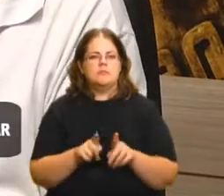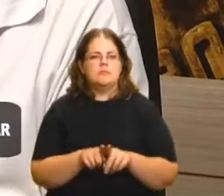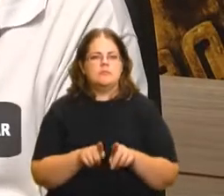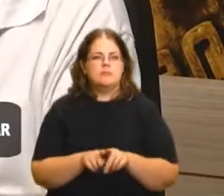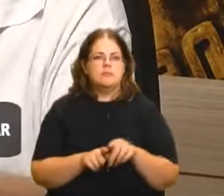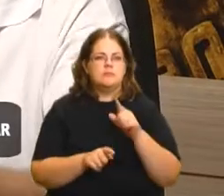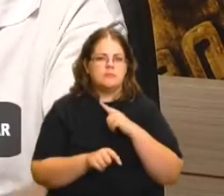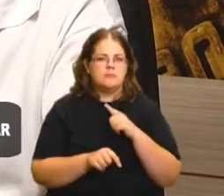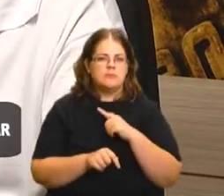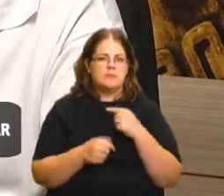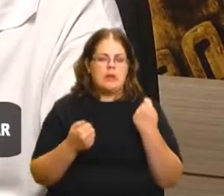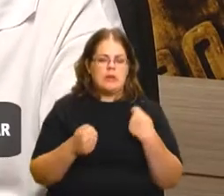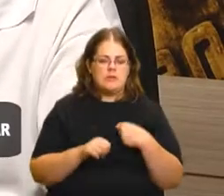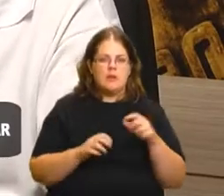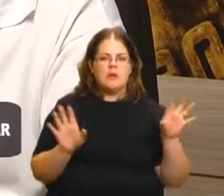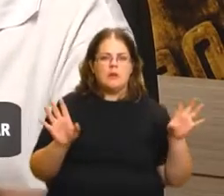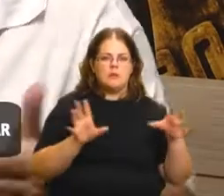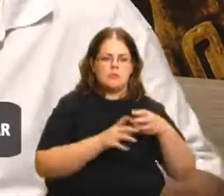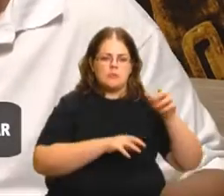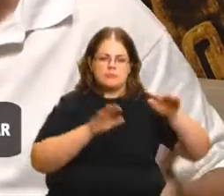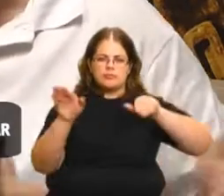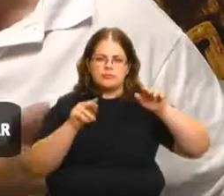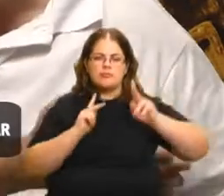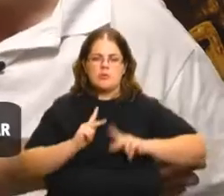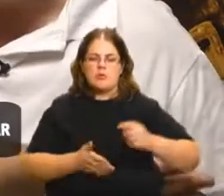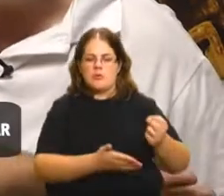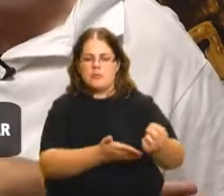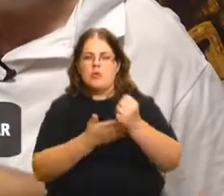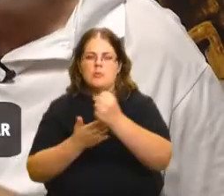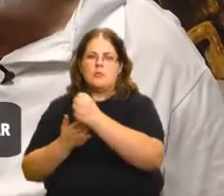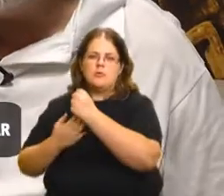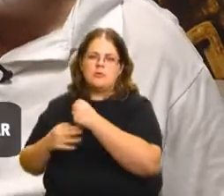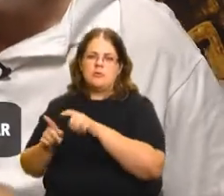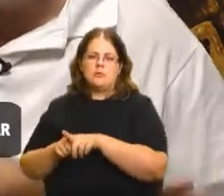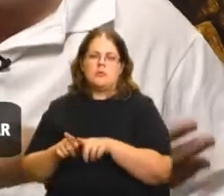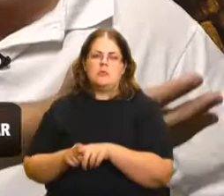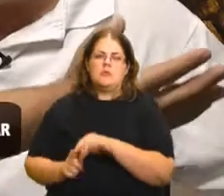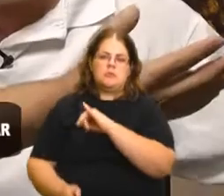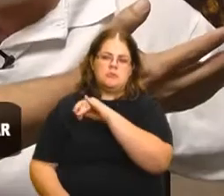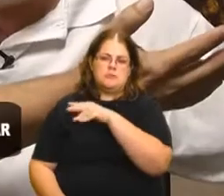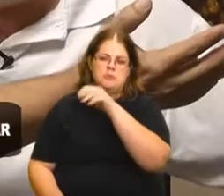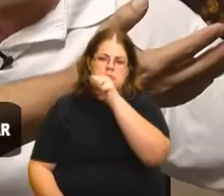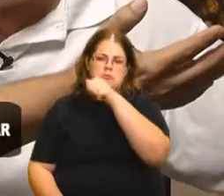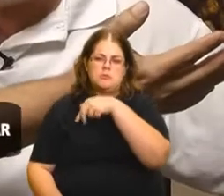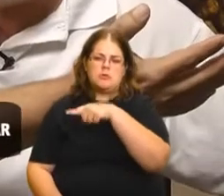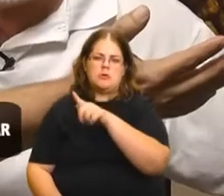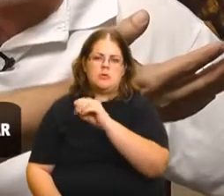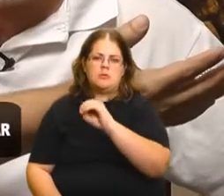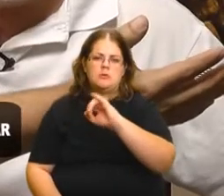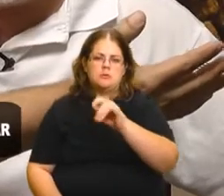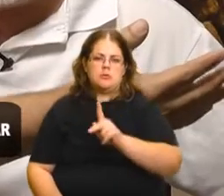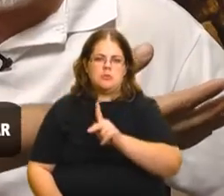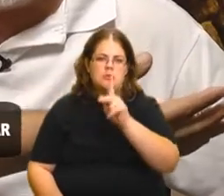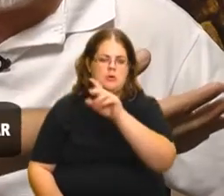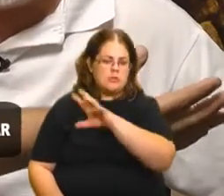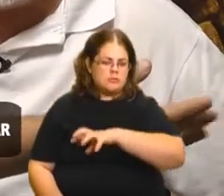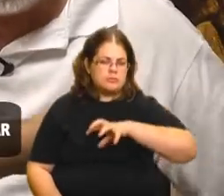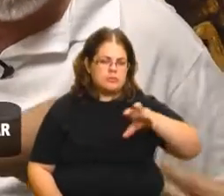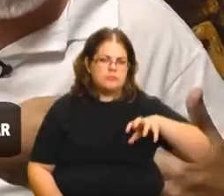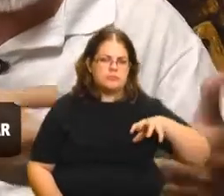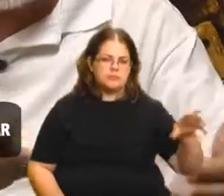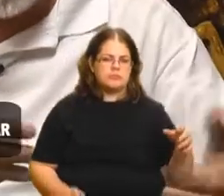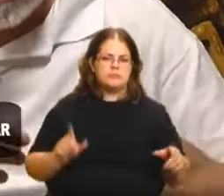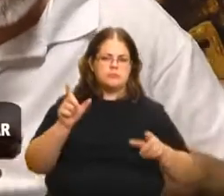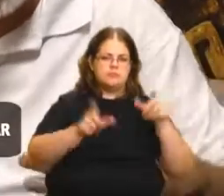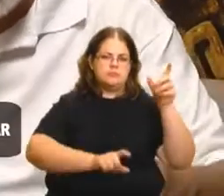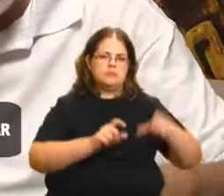tenta formar a frente ampla, né, com o apoio de Jango, com o apoio do próprio Juscelino, de